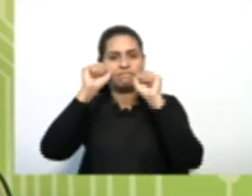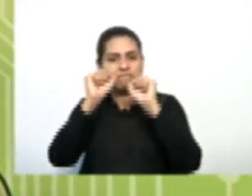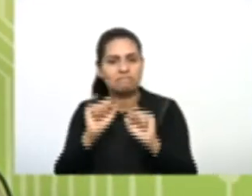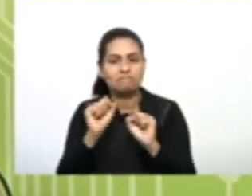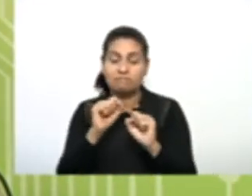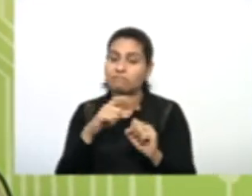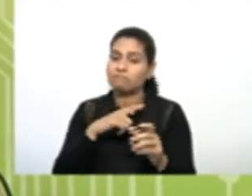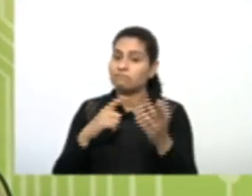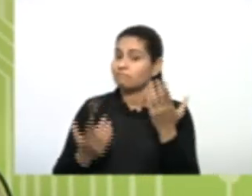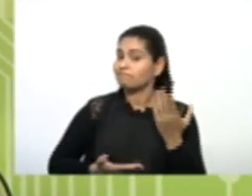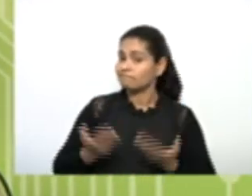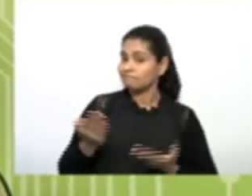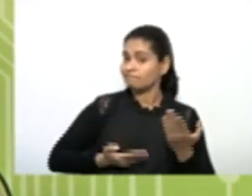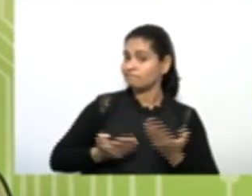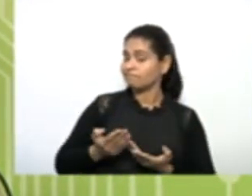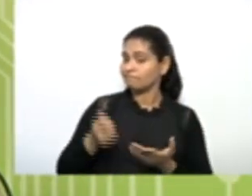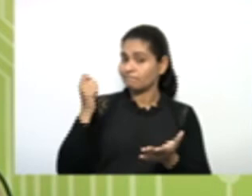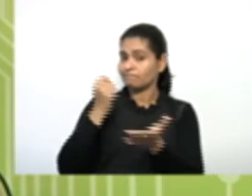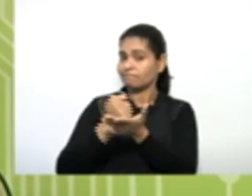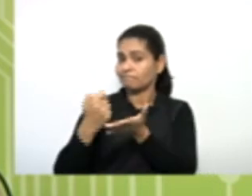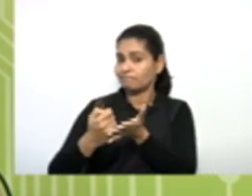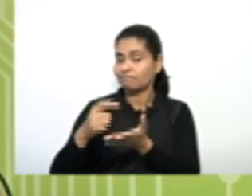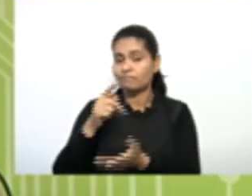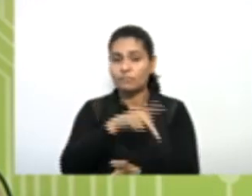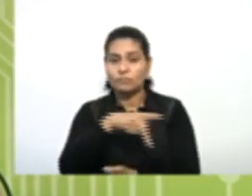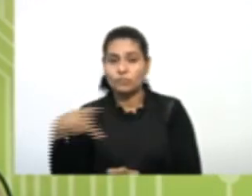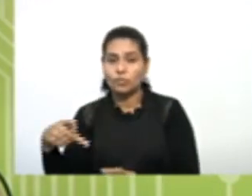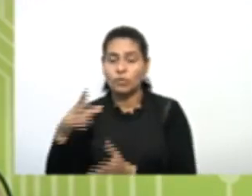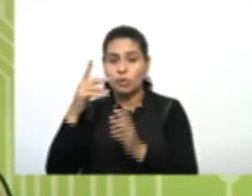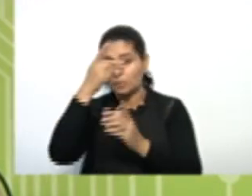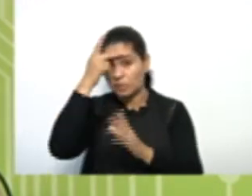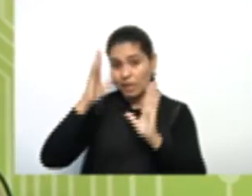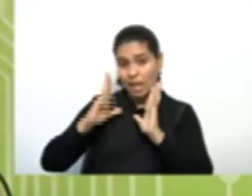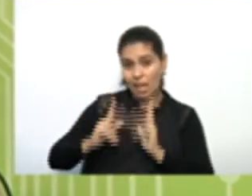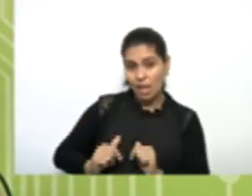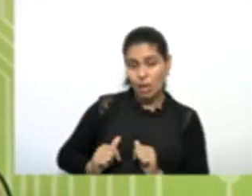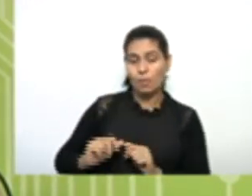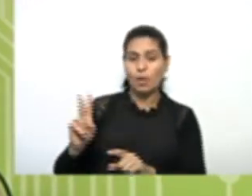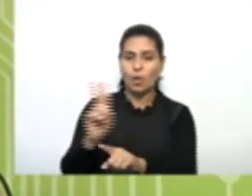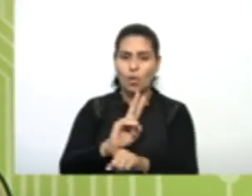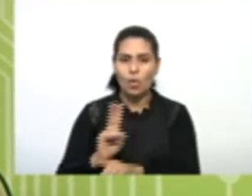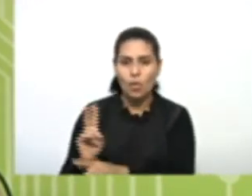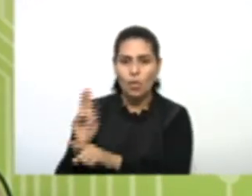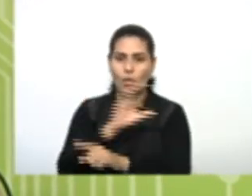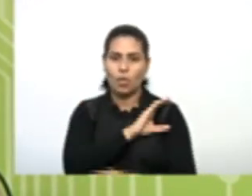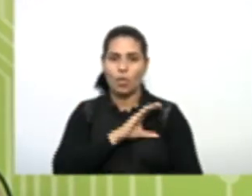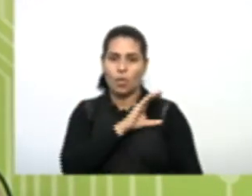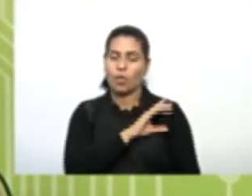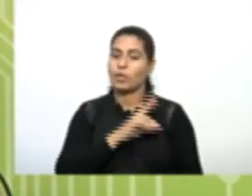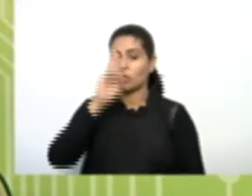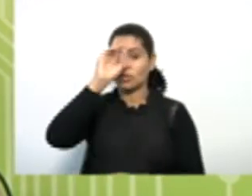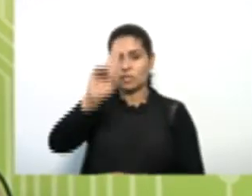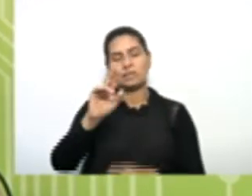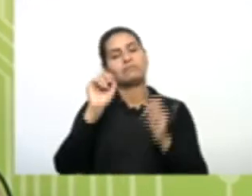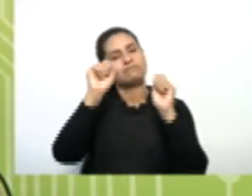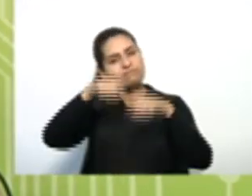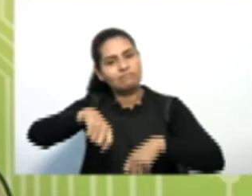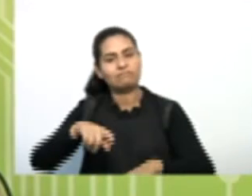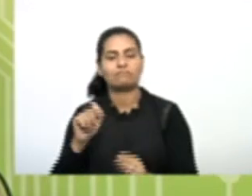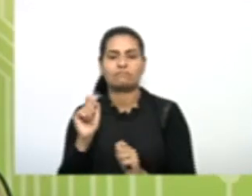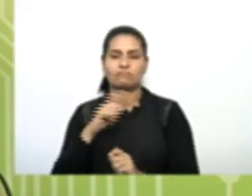ter empregados. Pode contratar professores, zeladores, pessoal da coordenação, da direção. Esses empregados eles podem